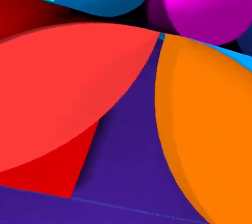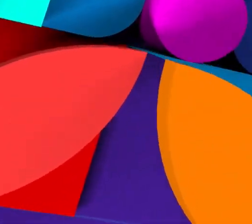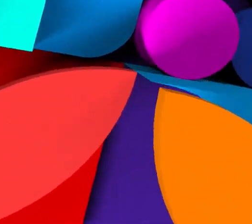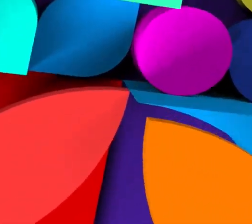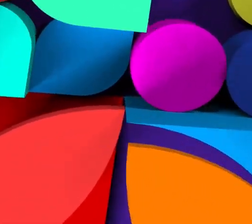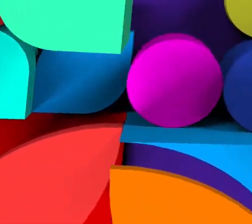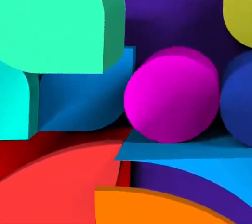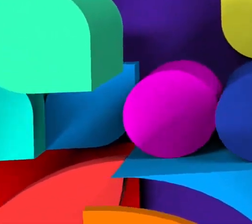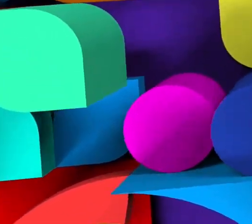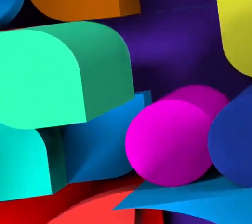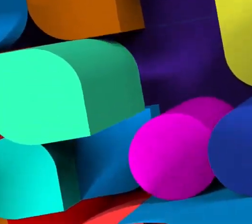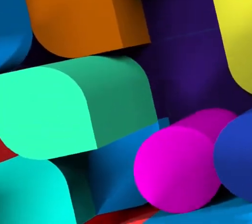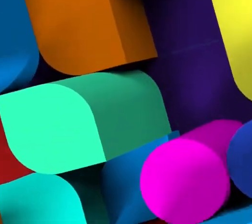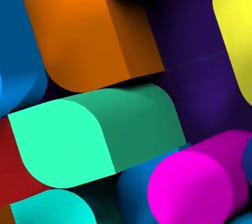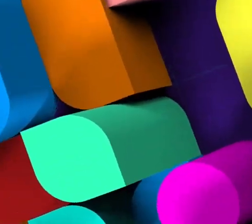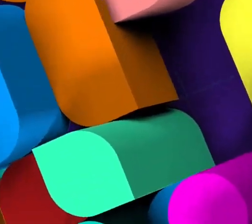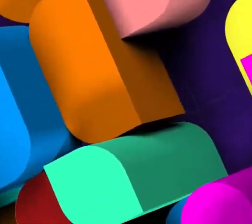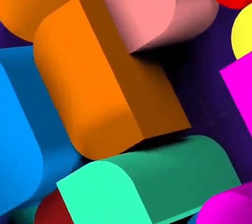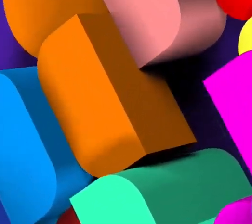e